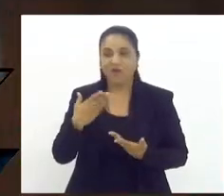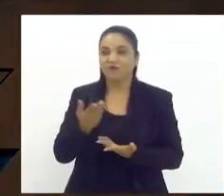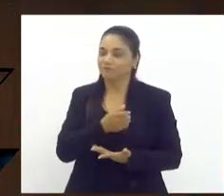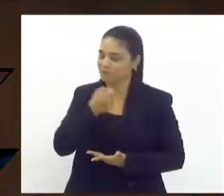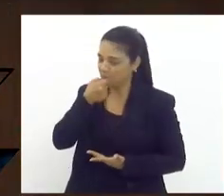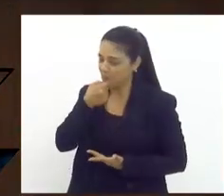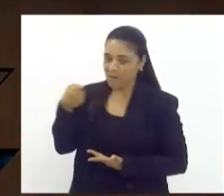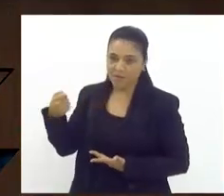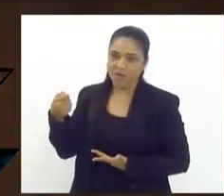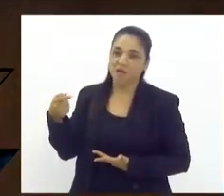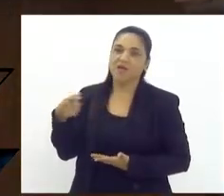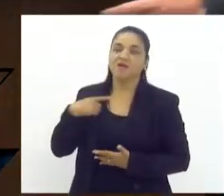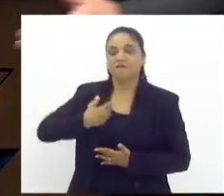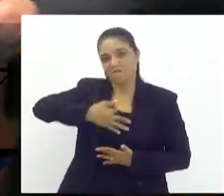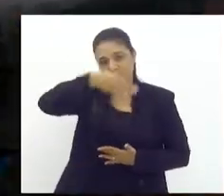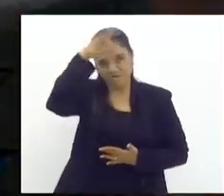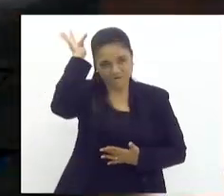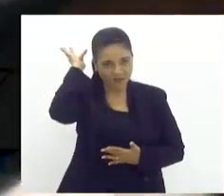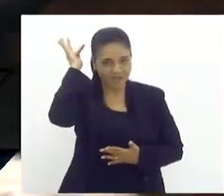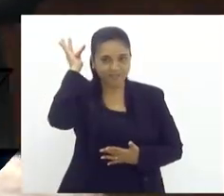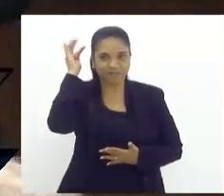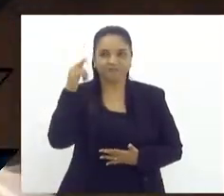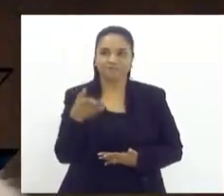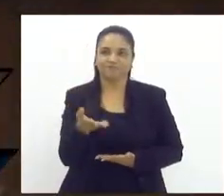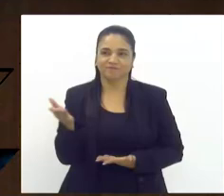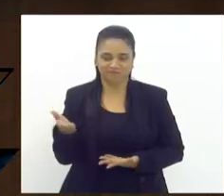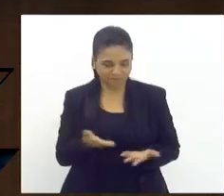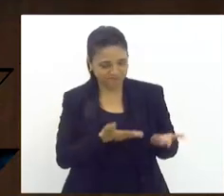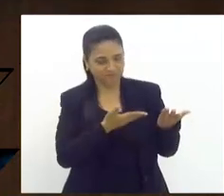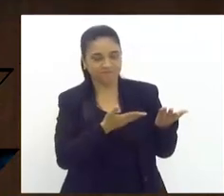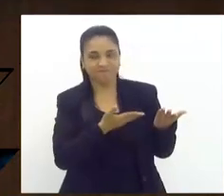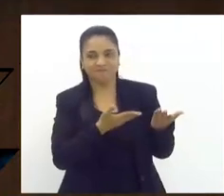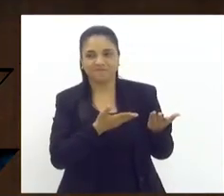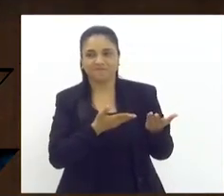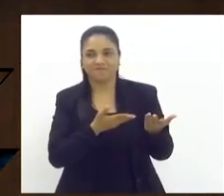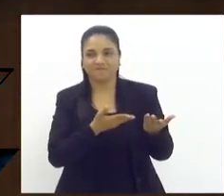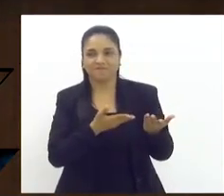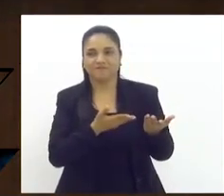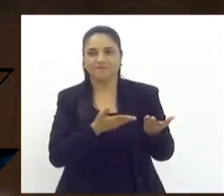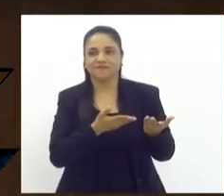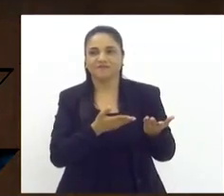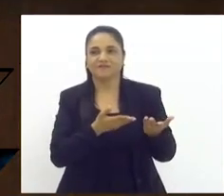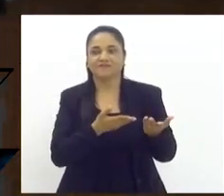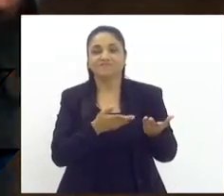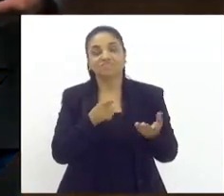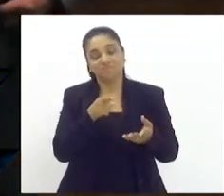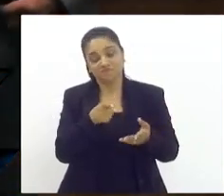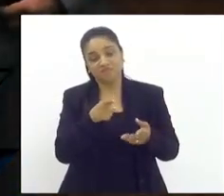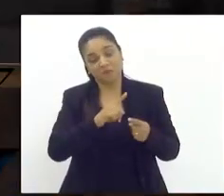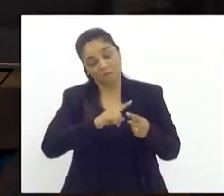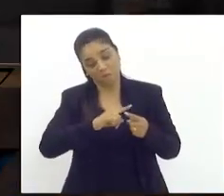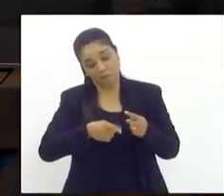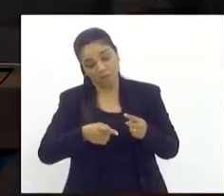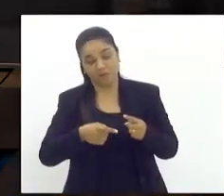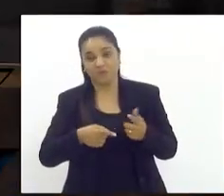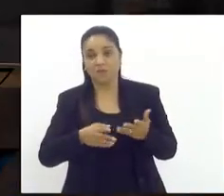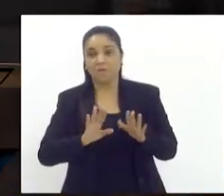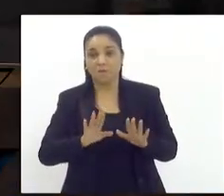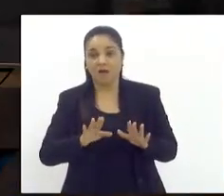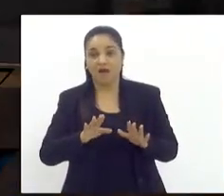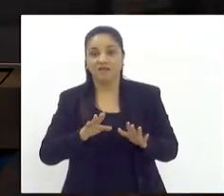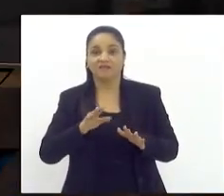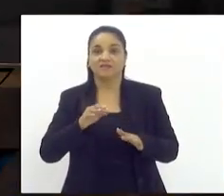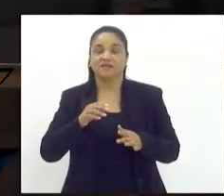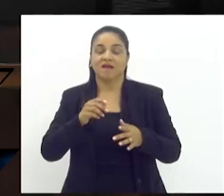não aqui ó o senhor também tá impedido mas esse senso das